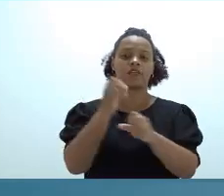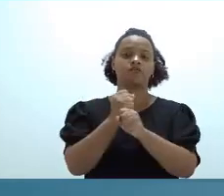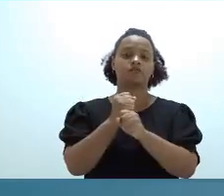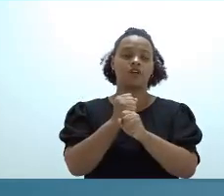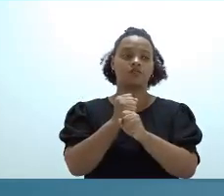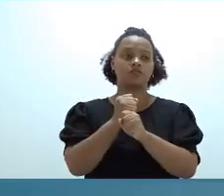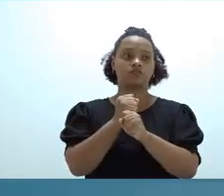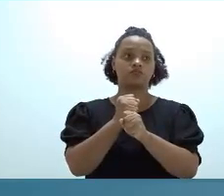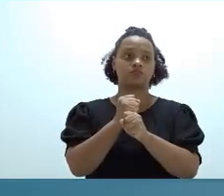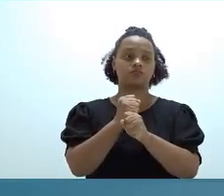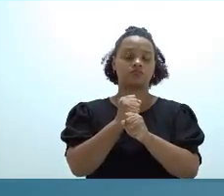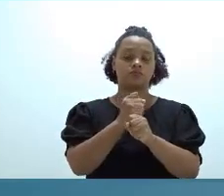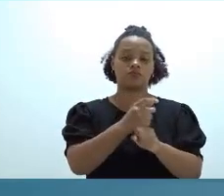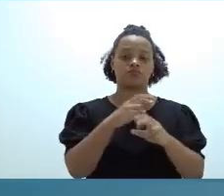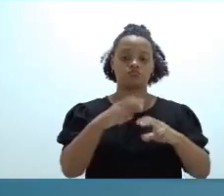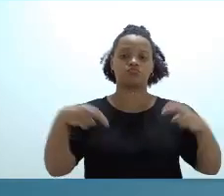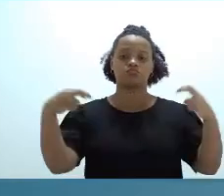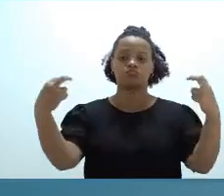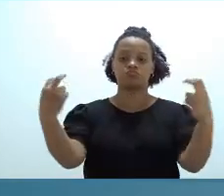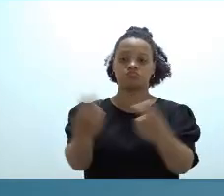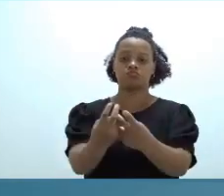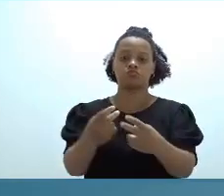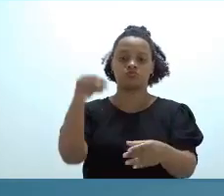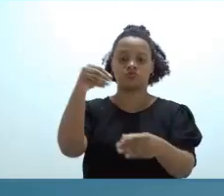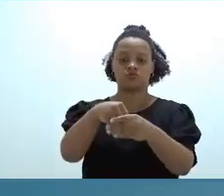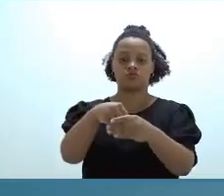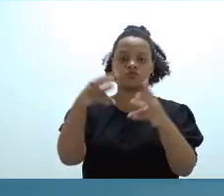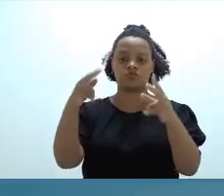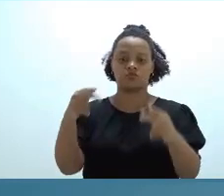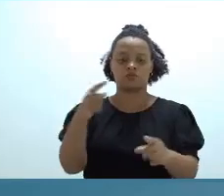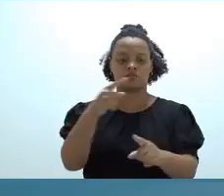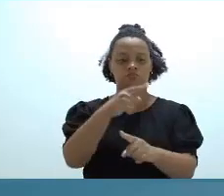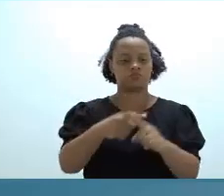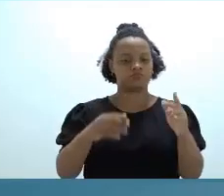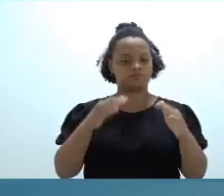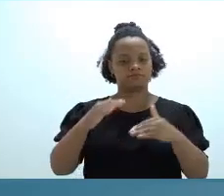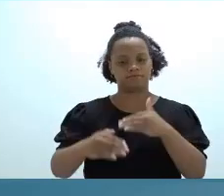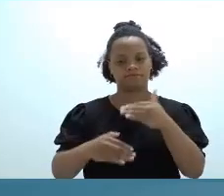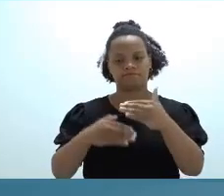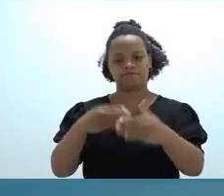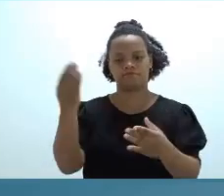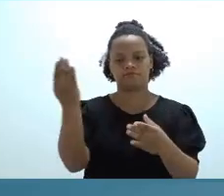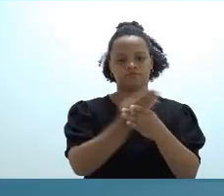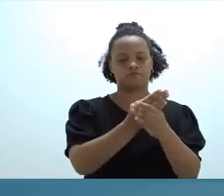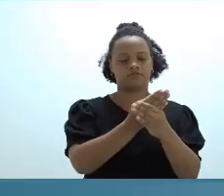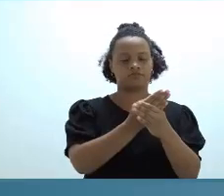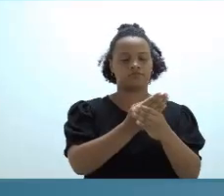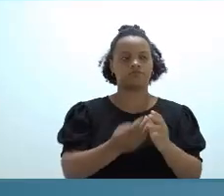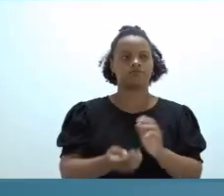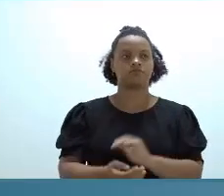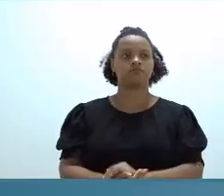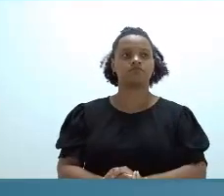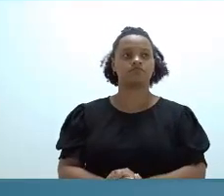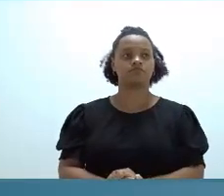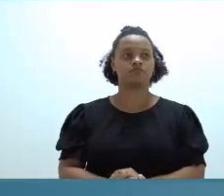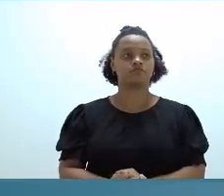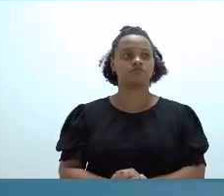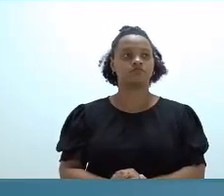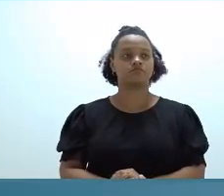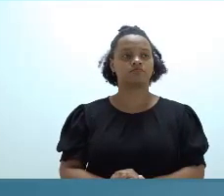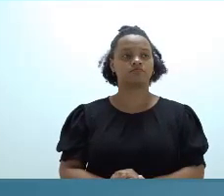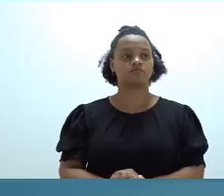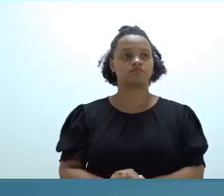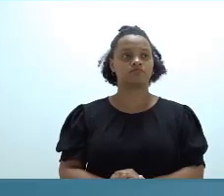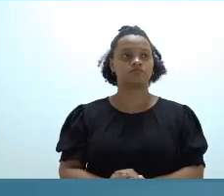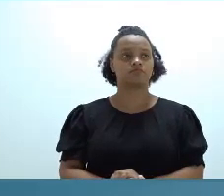resultado por unanimidade, negado seguimento ao agravo interno. Tudo nos